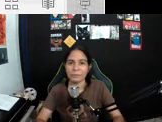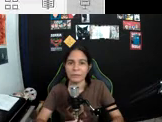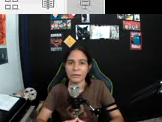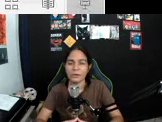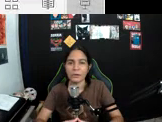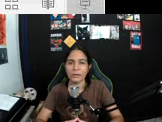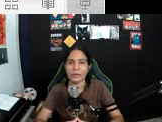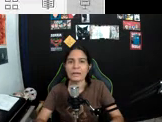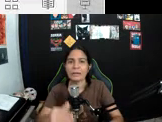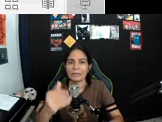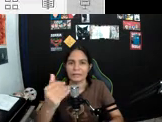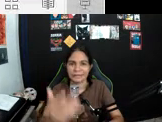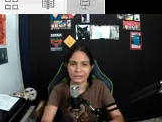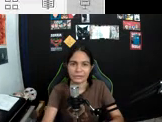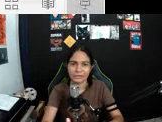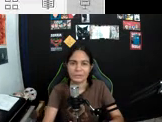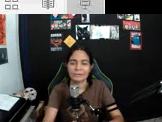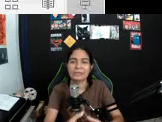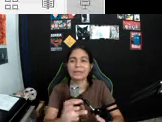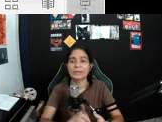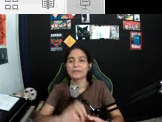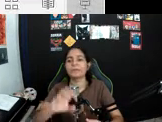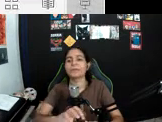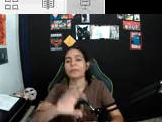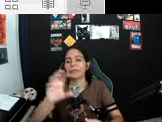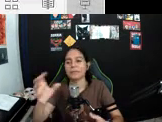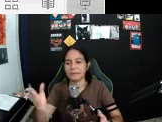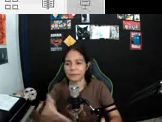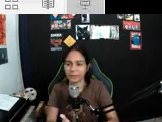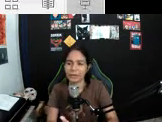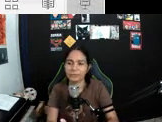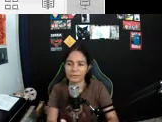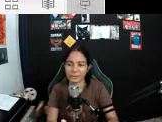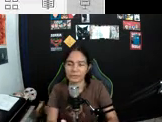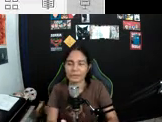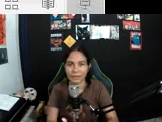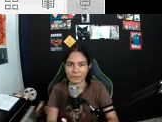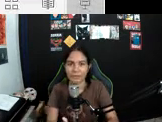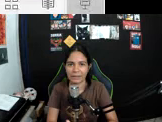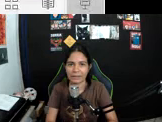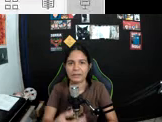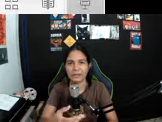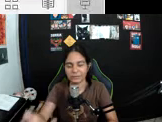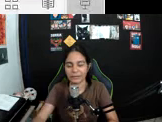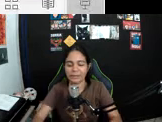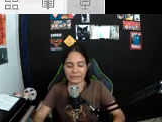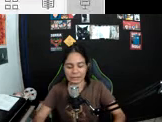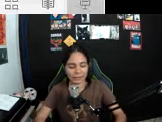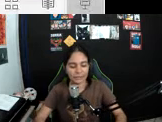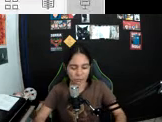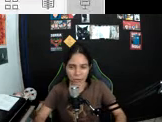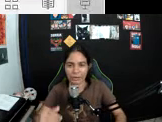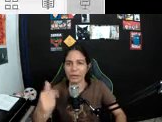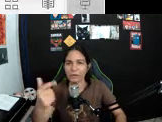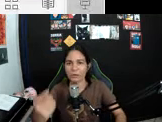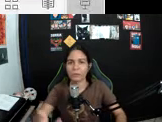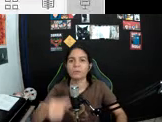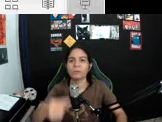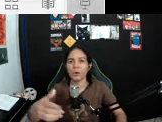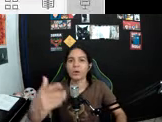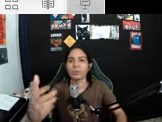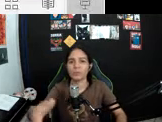Você só vai poder colocar essa questão da especialidade se tiver, de fato, a especialidade, né, e tiver dado entrada no